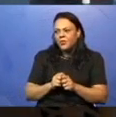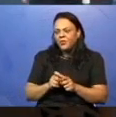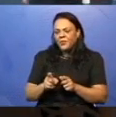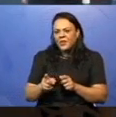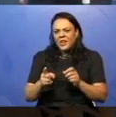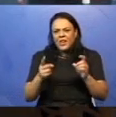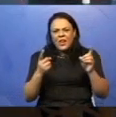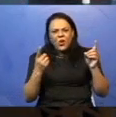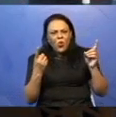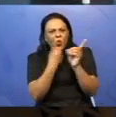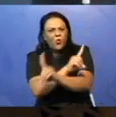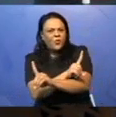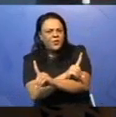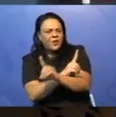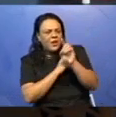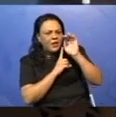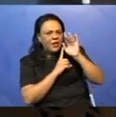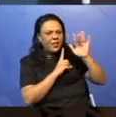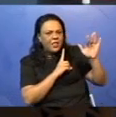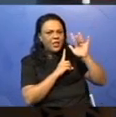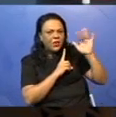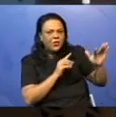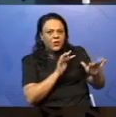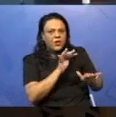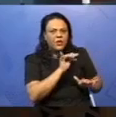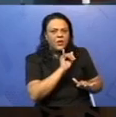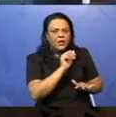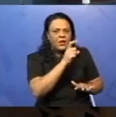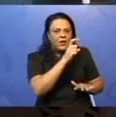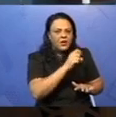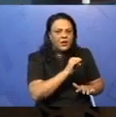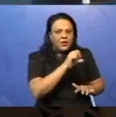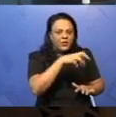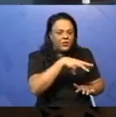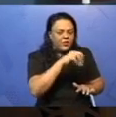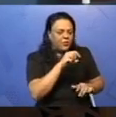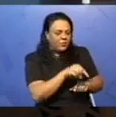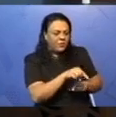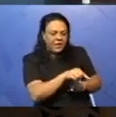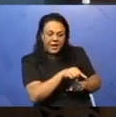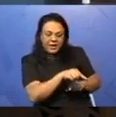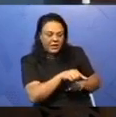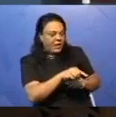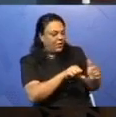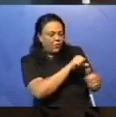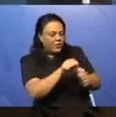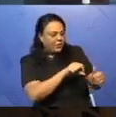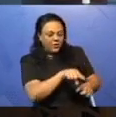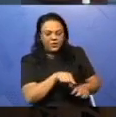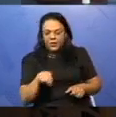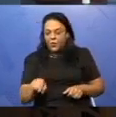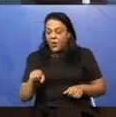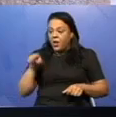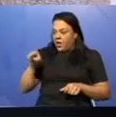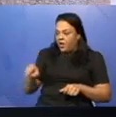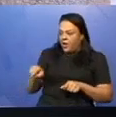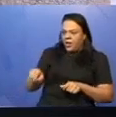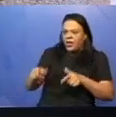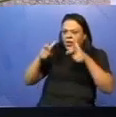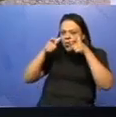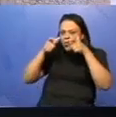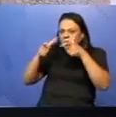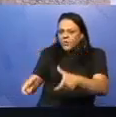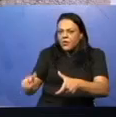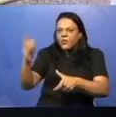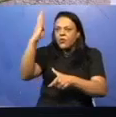do fixismo, que as espécies são fixas. Não é assim. Ele observou no